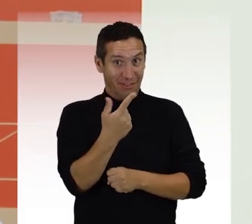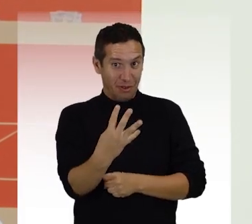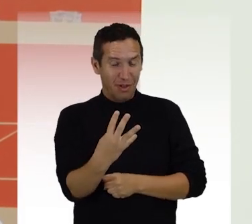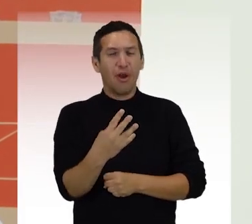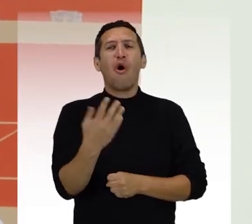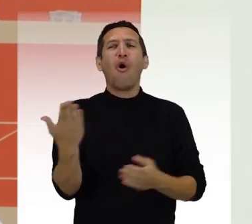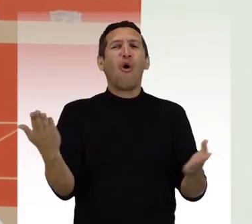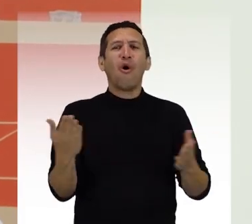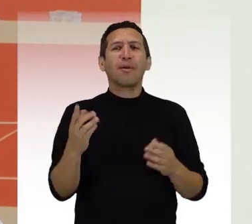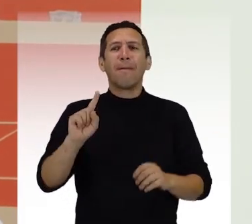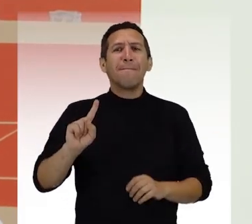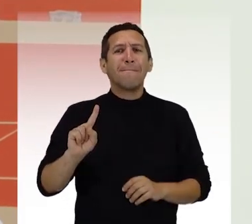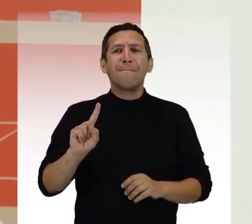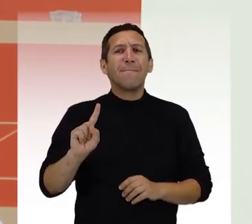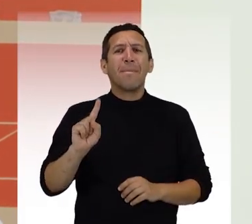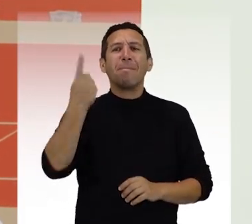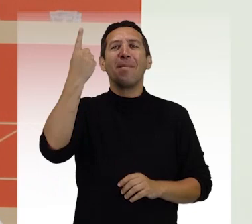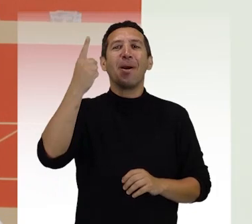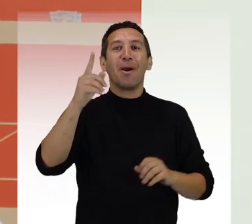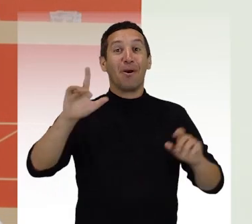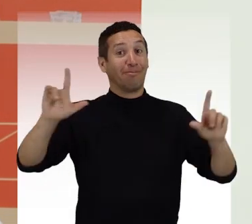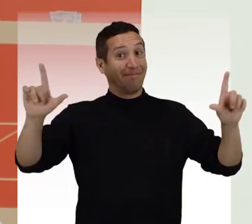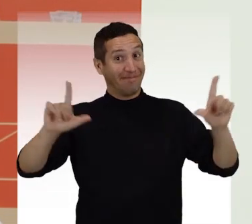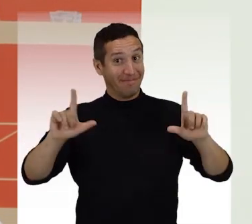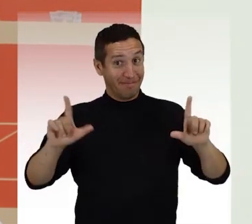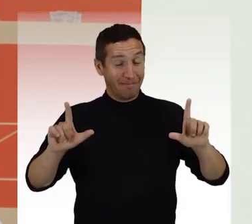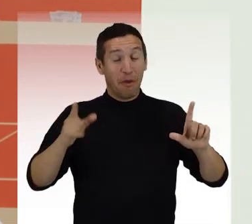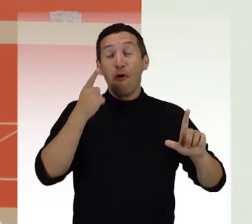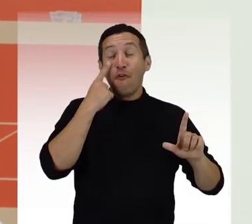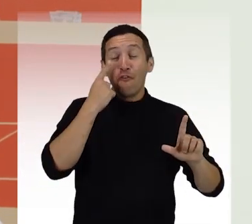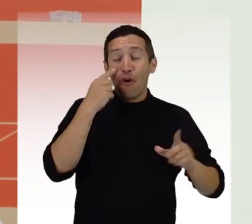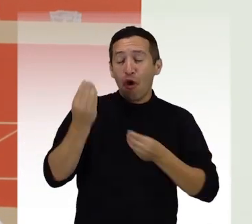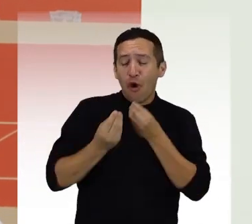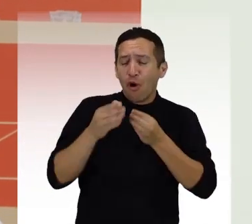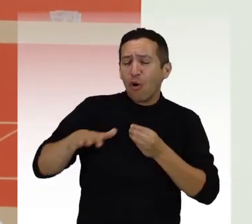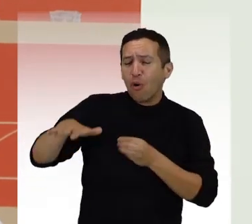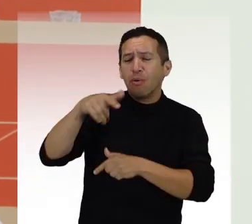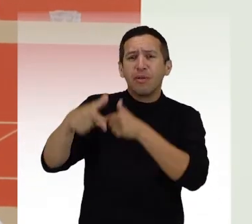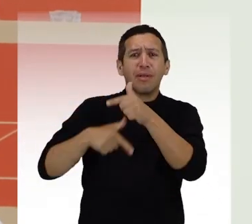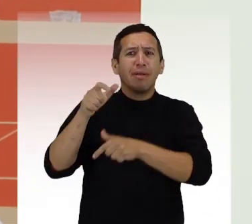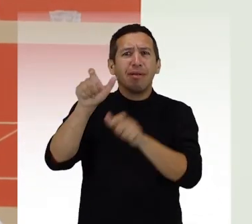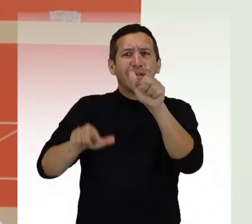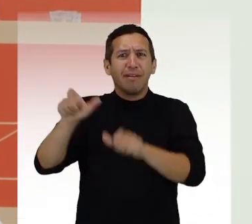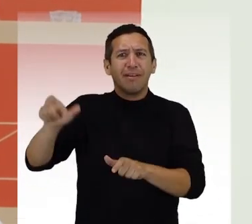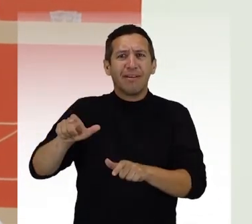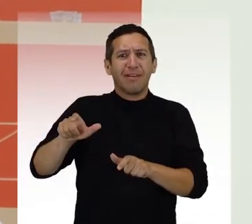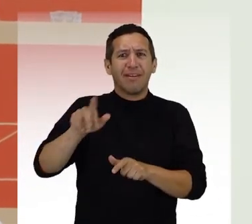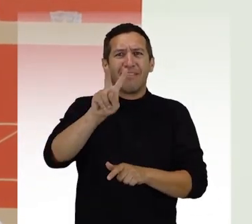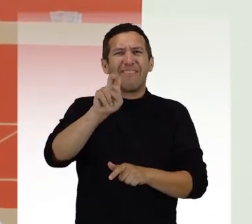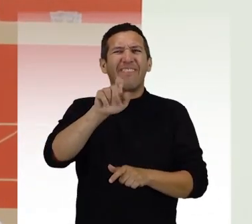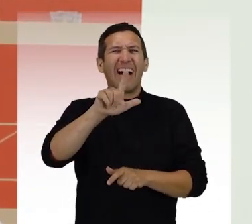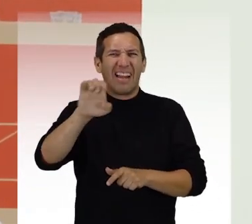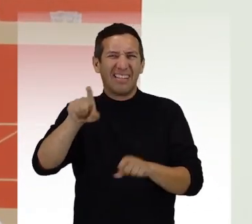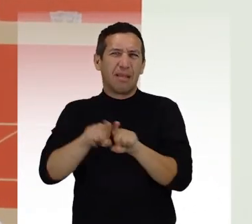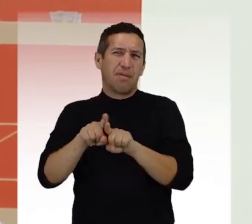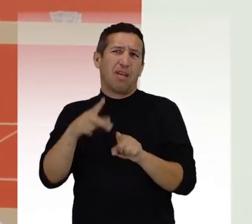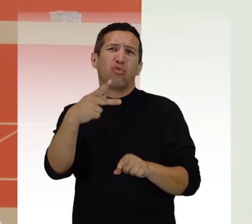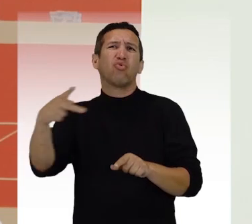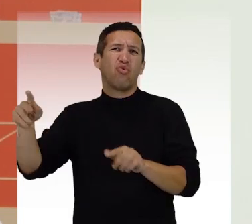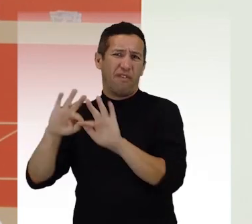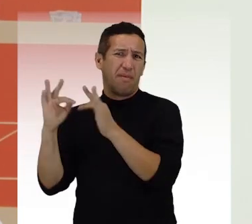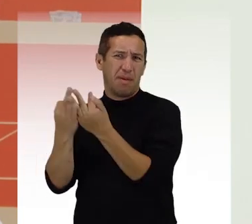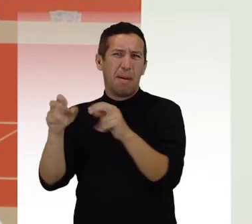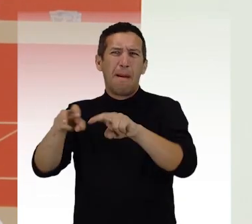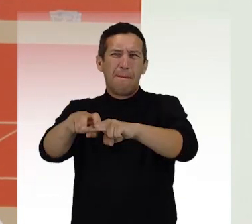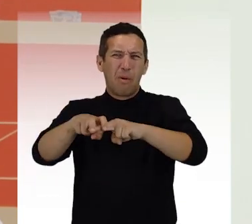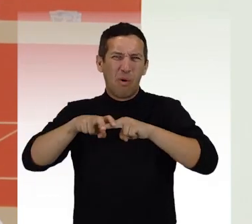Nesta primeira edição do ano, vamos ver como ficou a situação dos trabalhadores da empresa Vale e suas famílias,